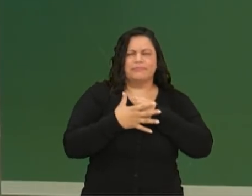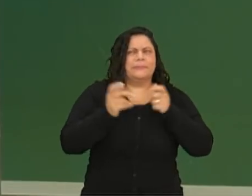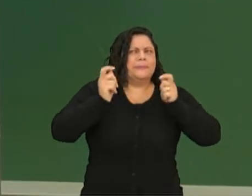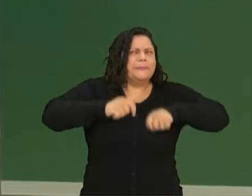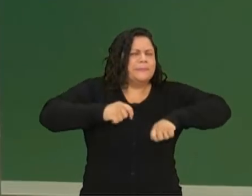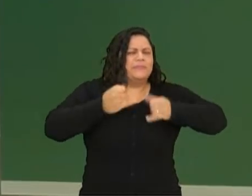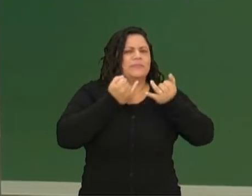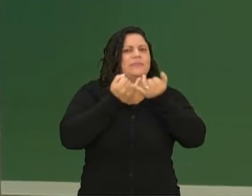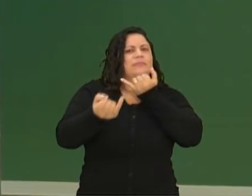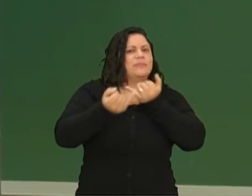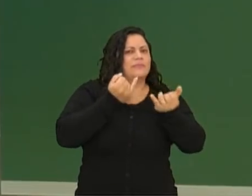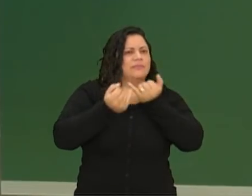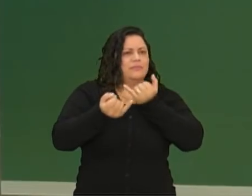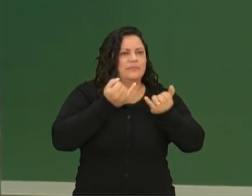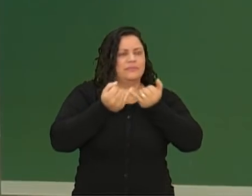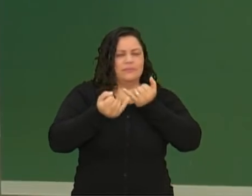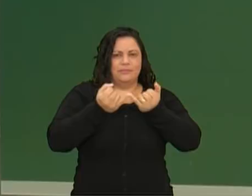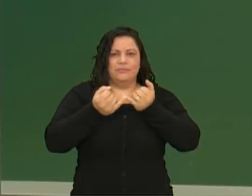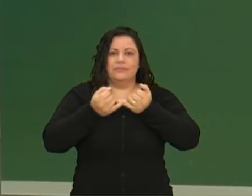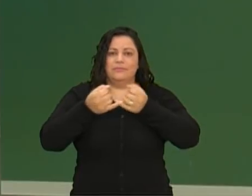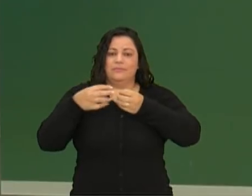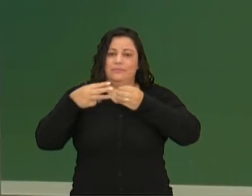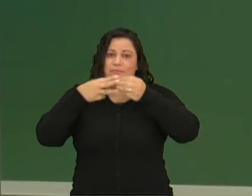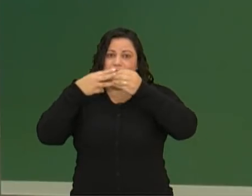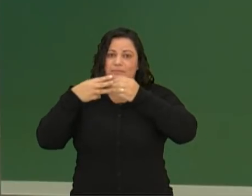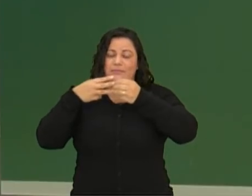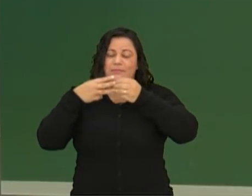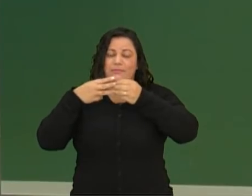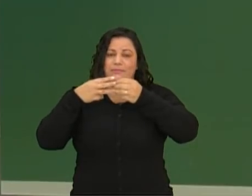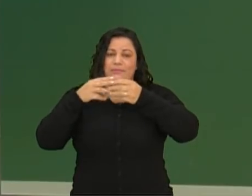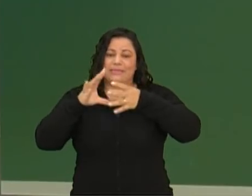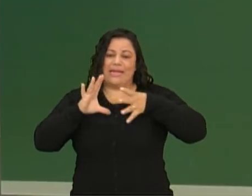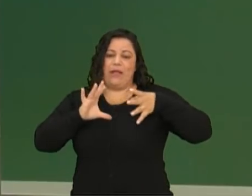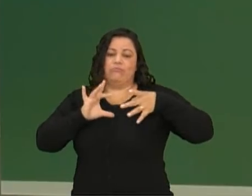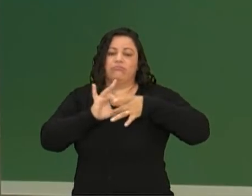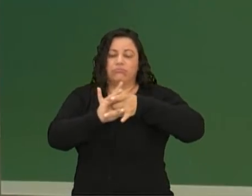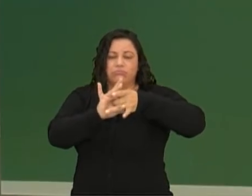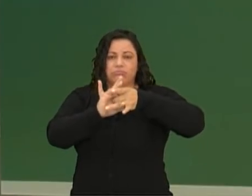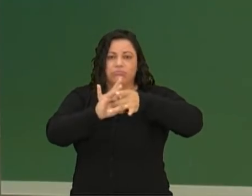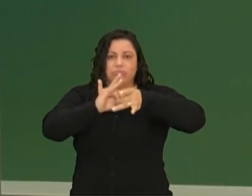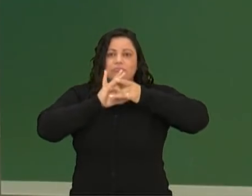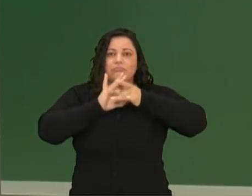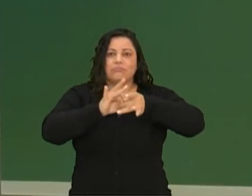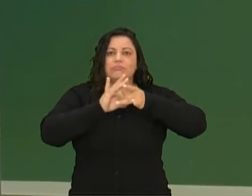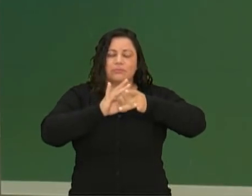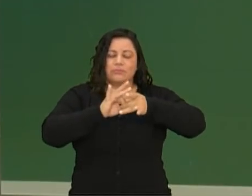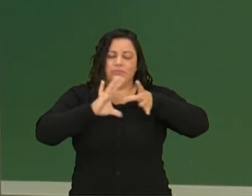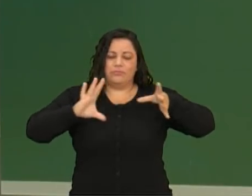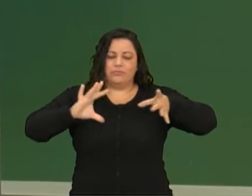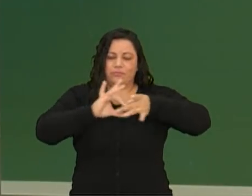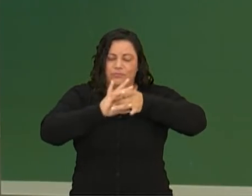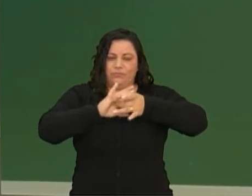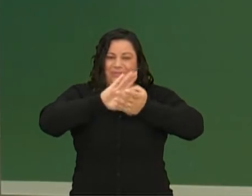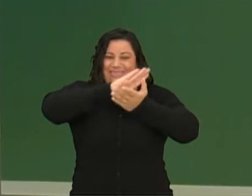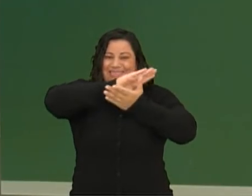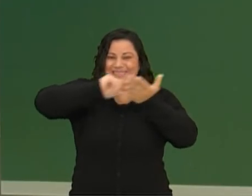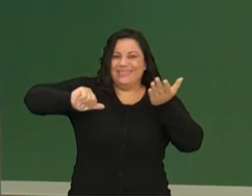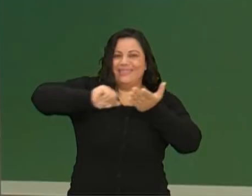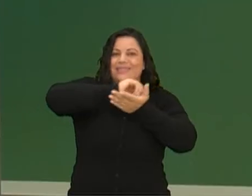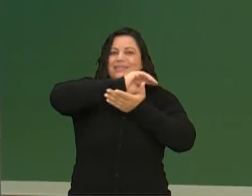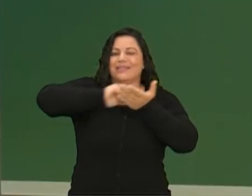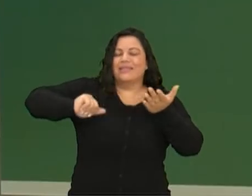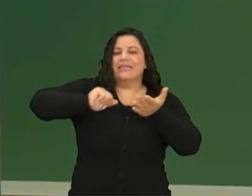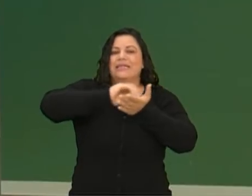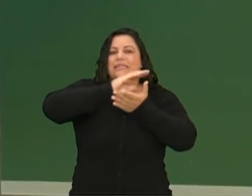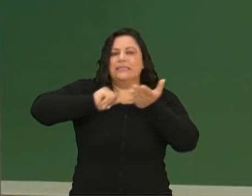ferramentas que vão encaixar exatamente naquele antígeno para tentar destruir, para tentar não deixar